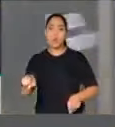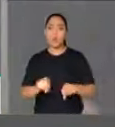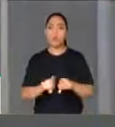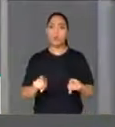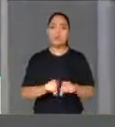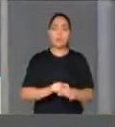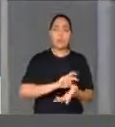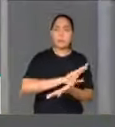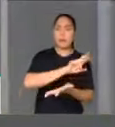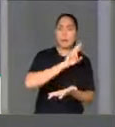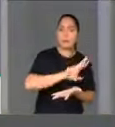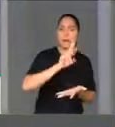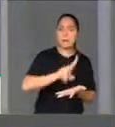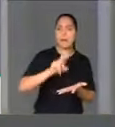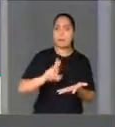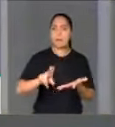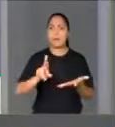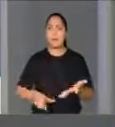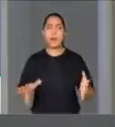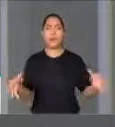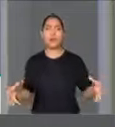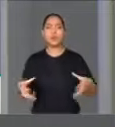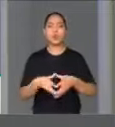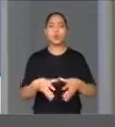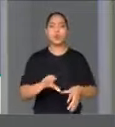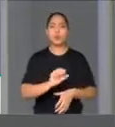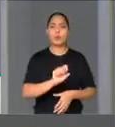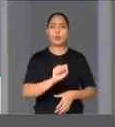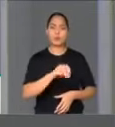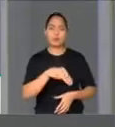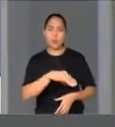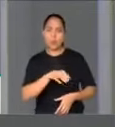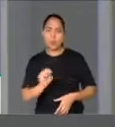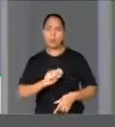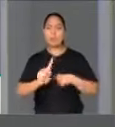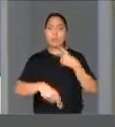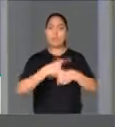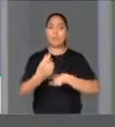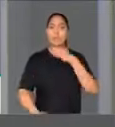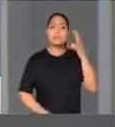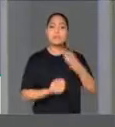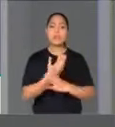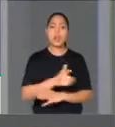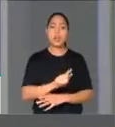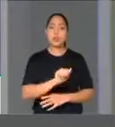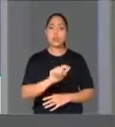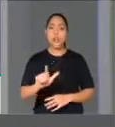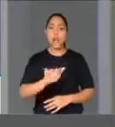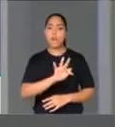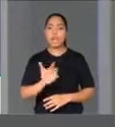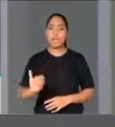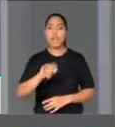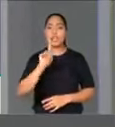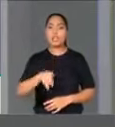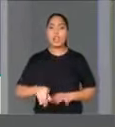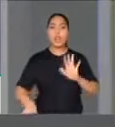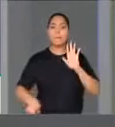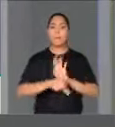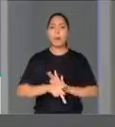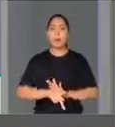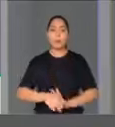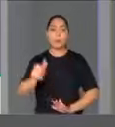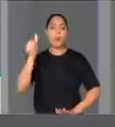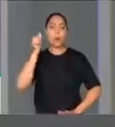e tantas outras no Grupo Somos, e que depois criaram o GALF, Grupo de Ação Lésbico Feminista, para